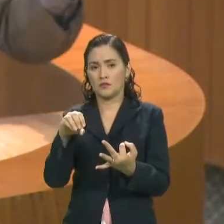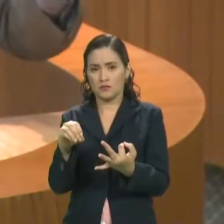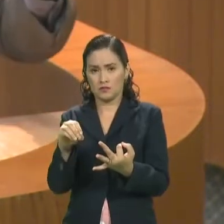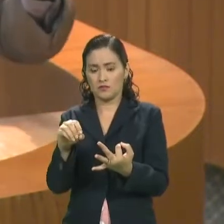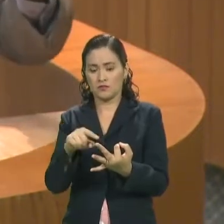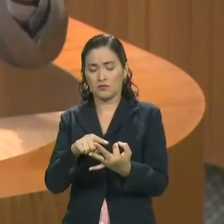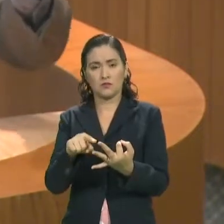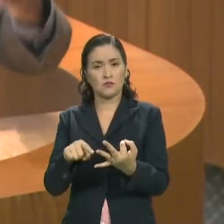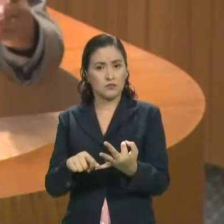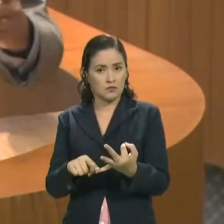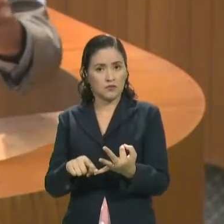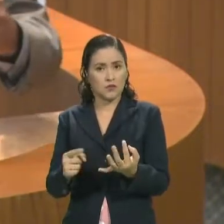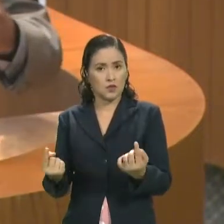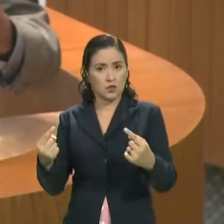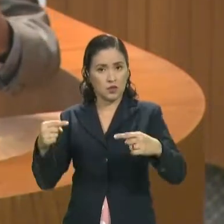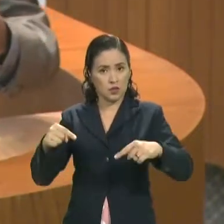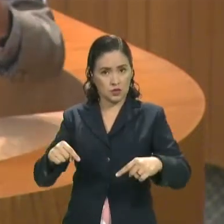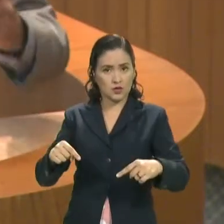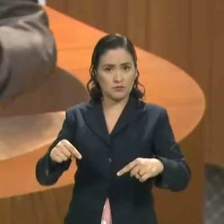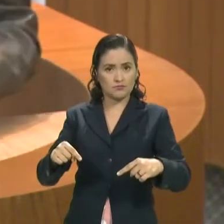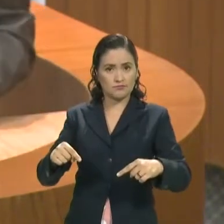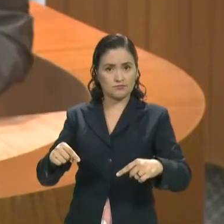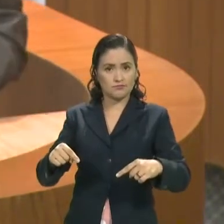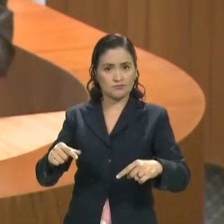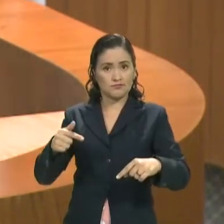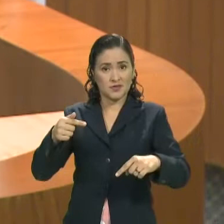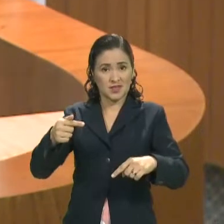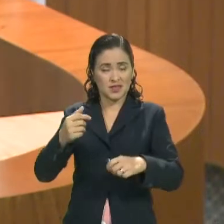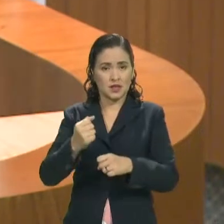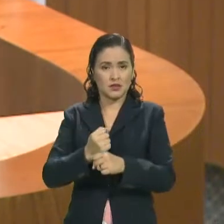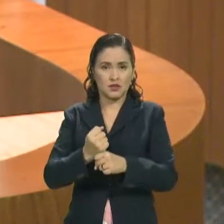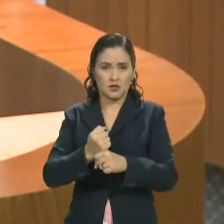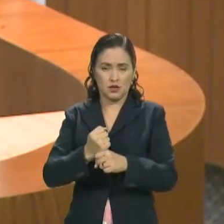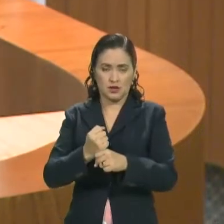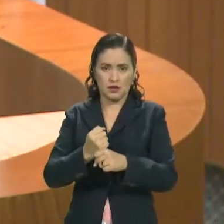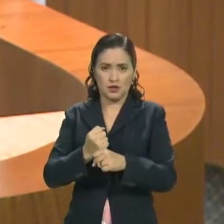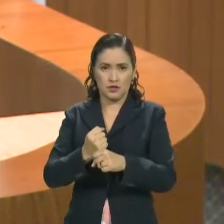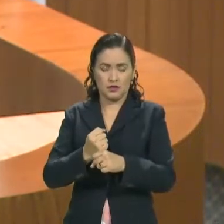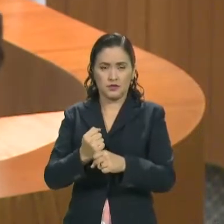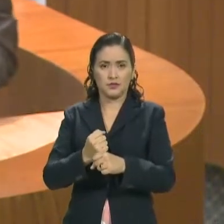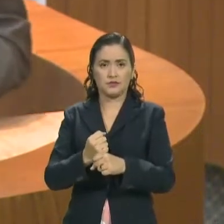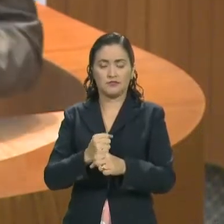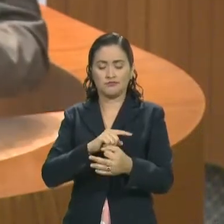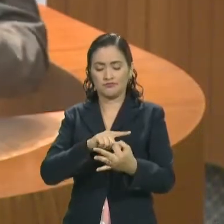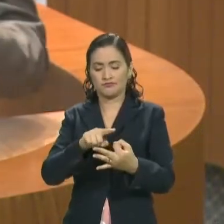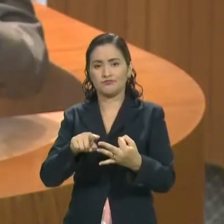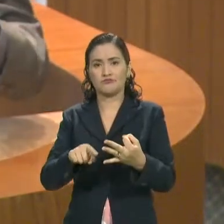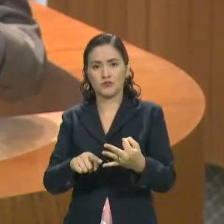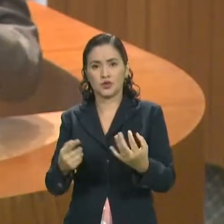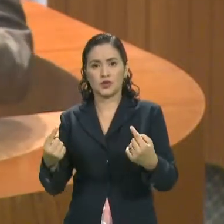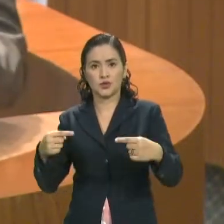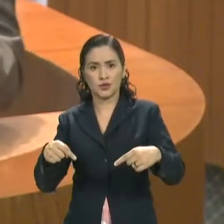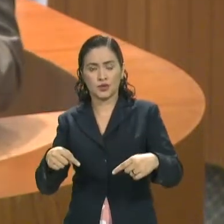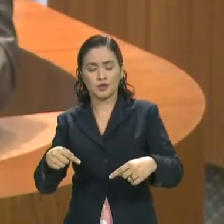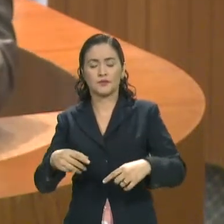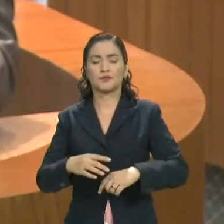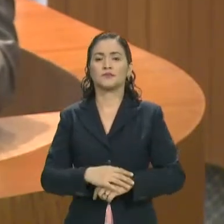Durante esses 7 anos foram aqueles que se colocaram como oposição. E nós estamos